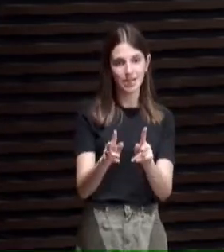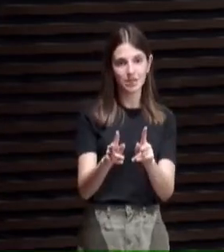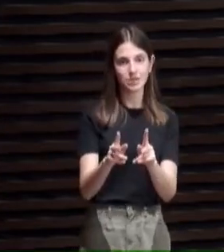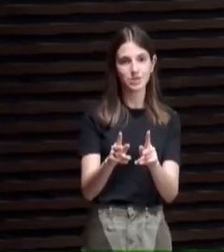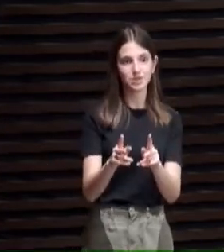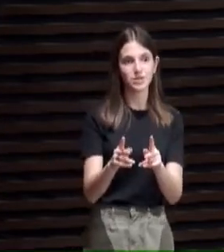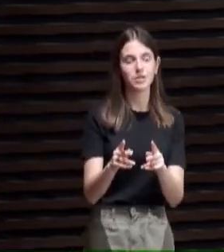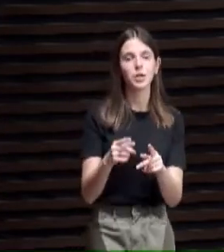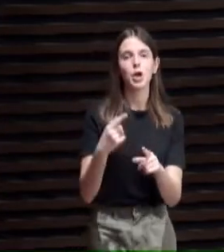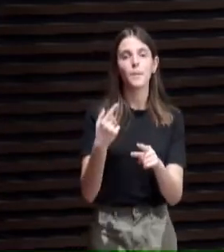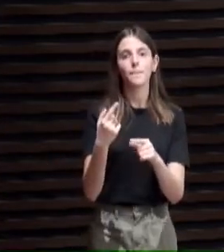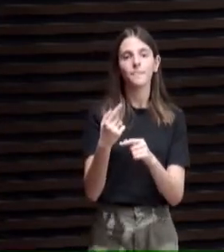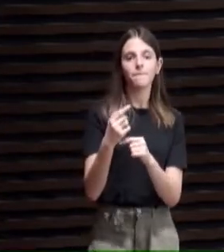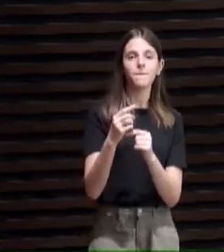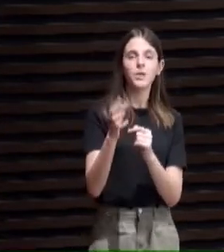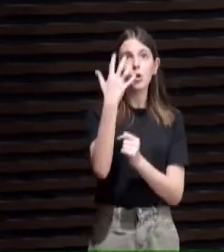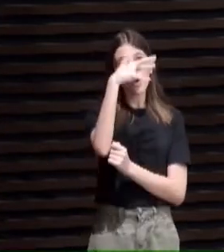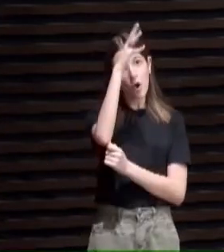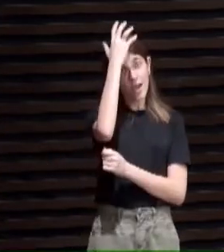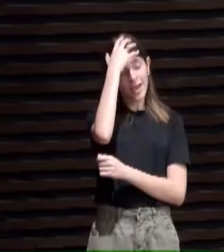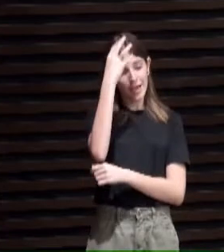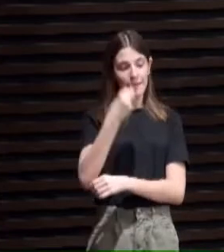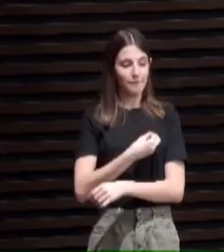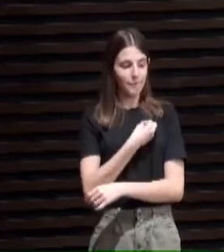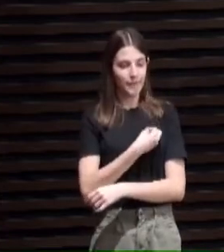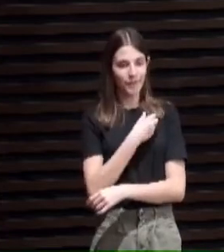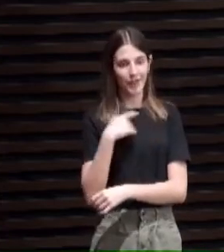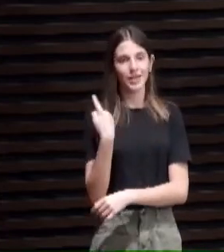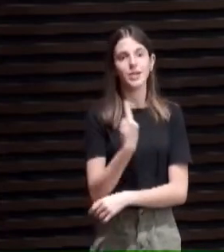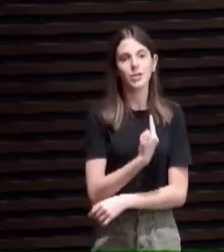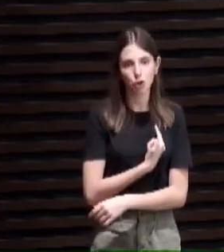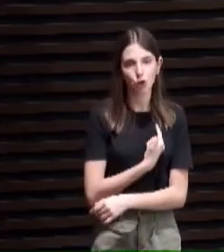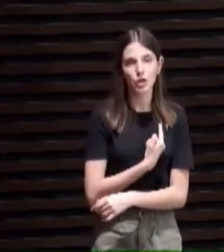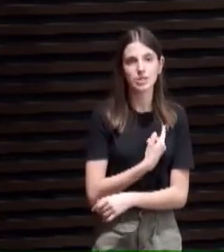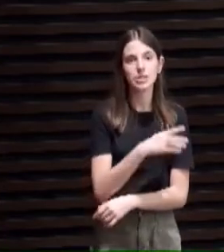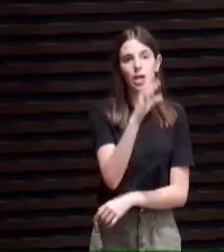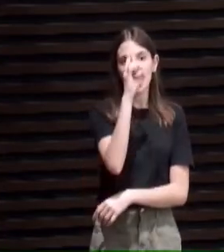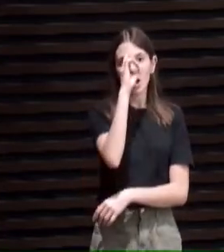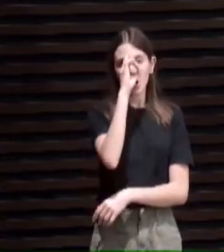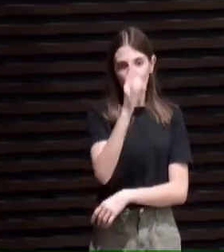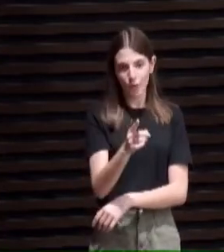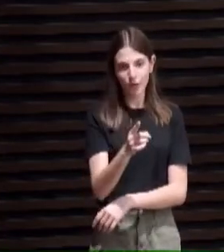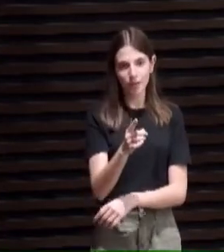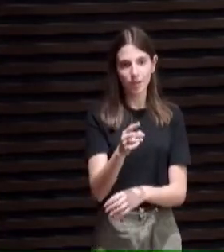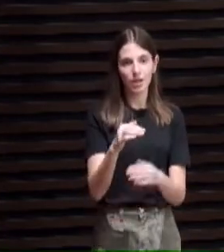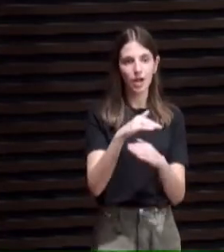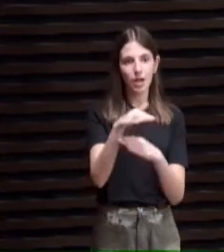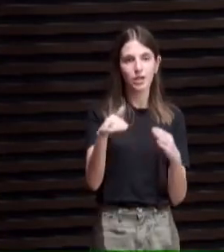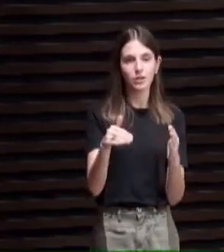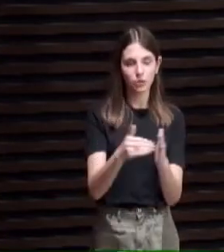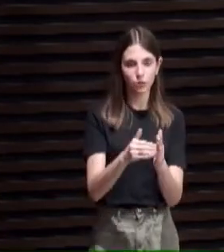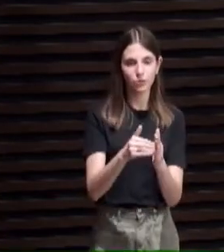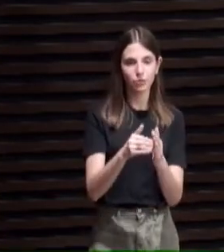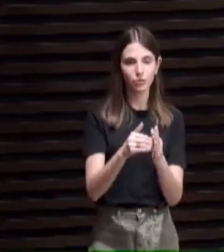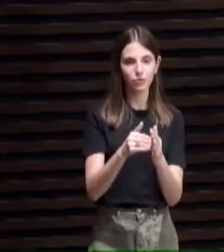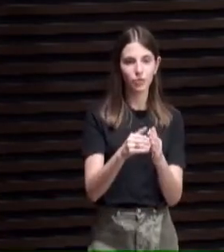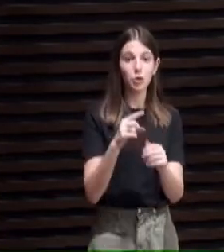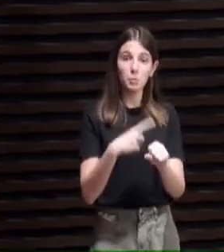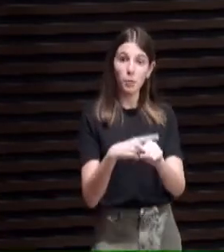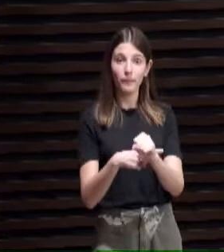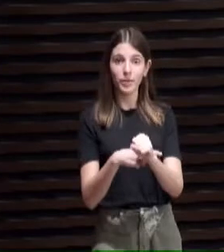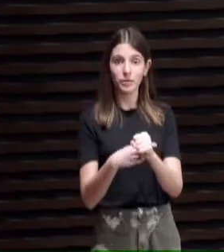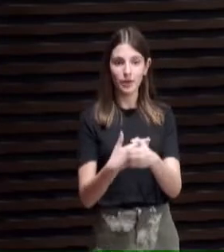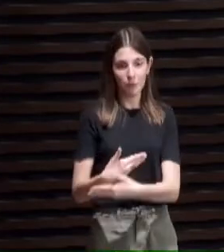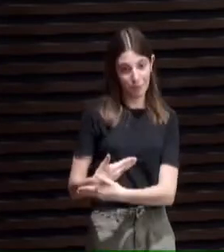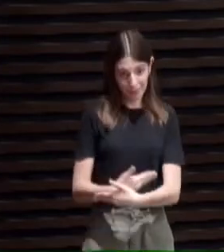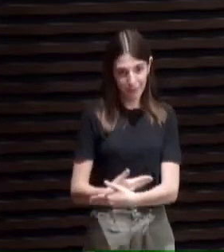pelo fato do rei majestoso do universo governar todo ele deitado numa manjedoura. A gente já tem o reino de